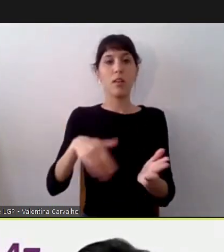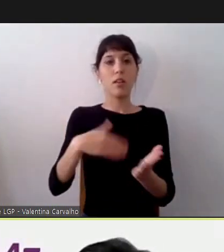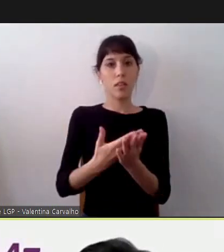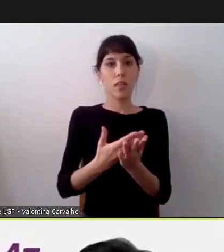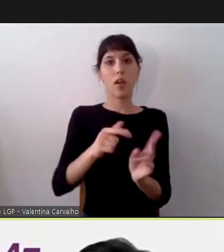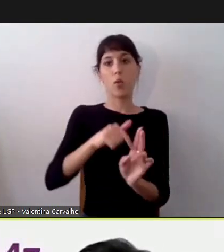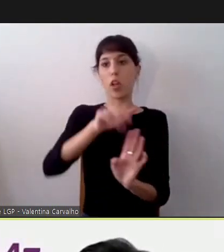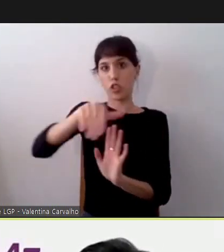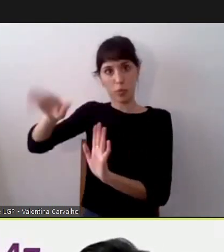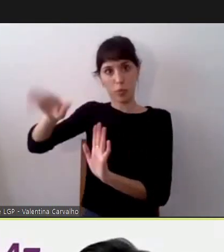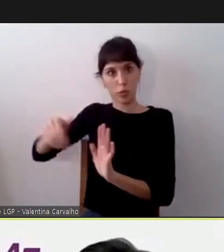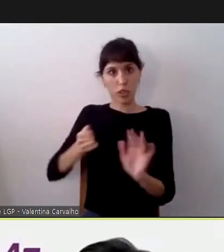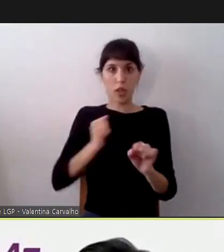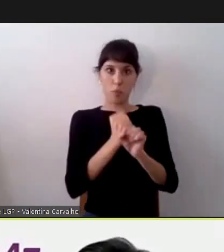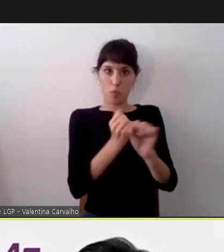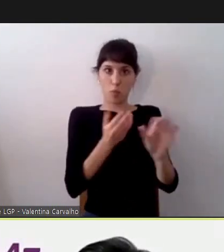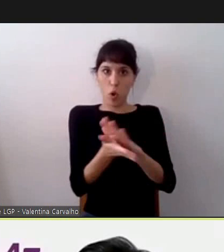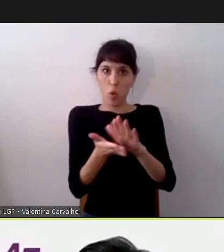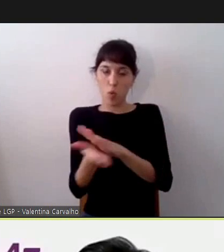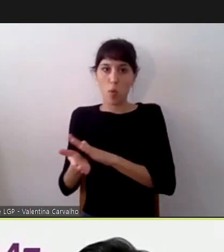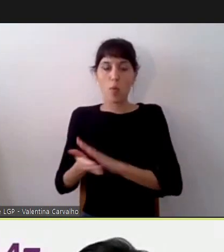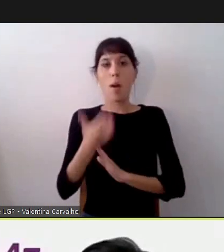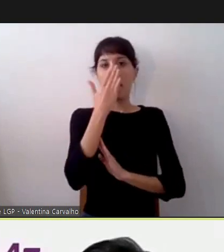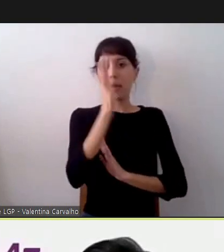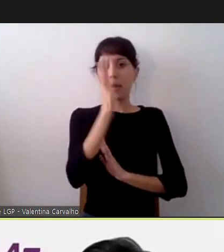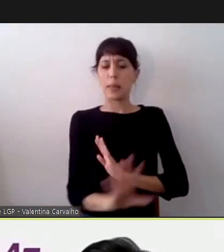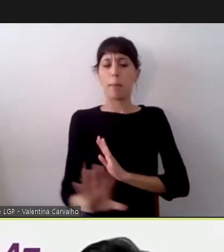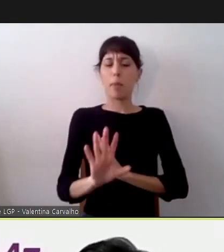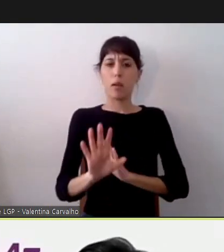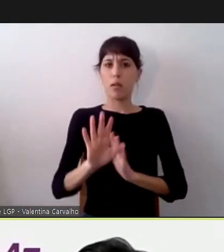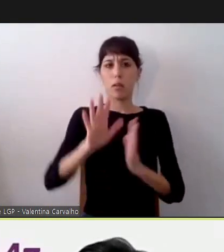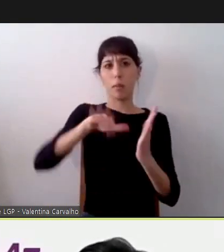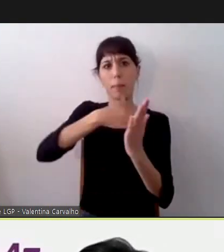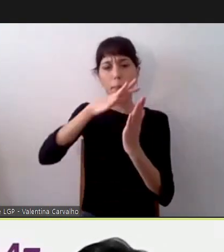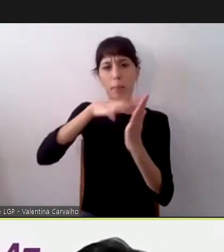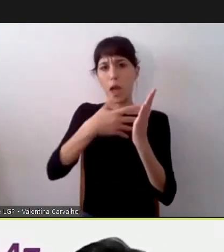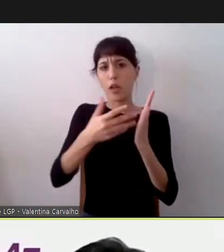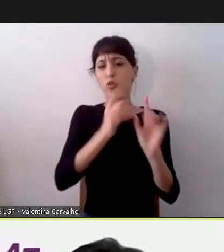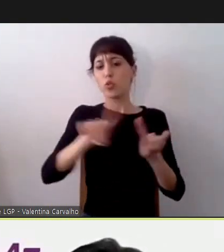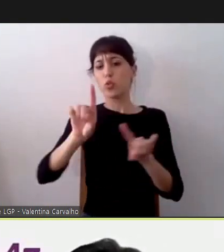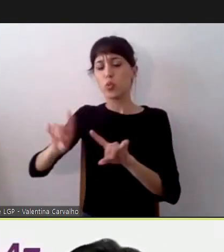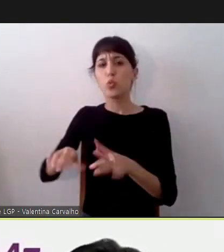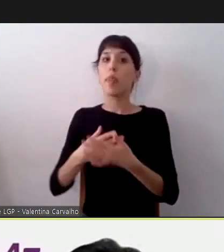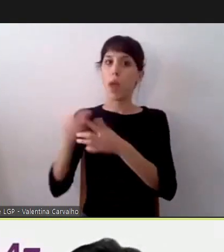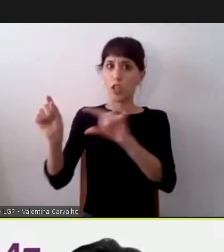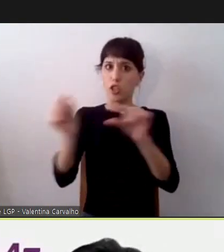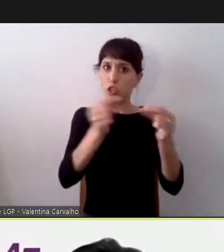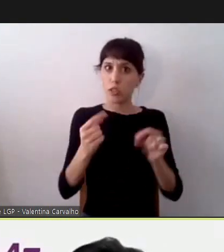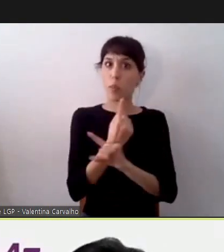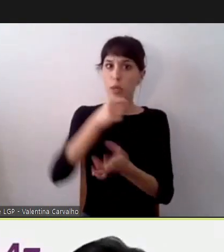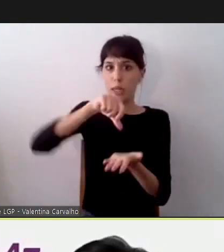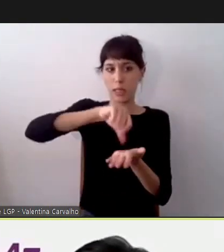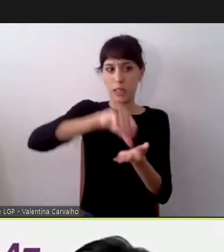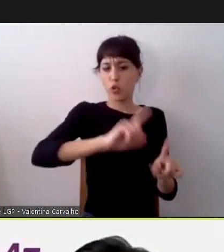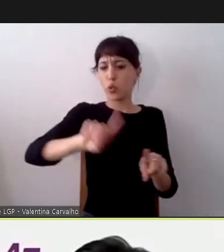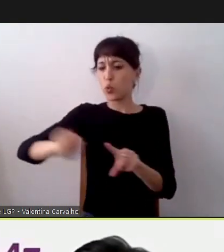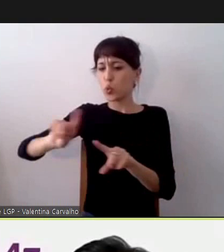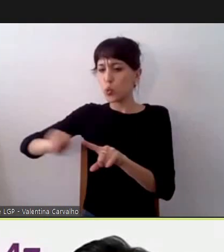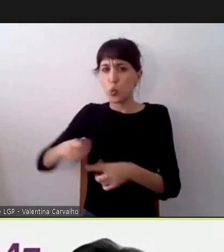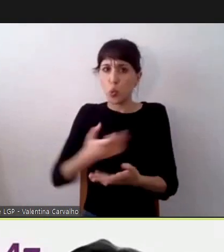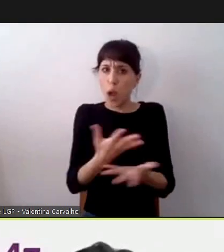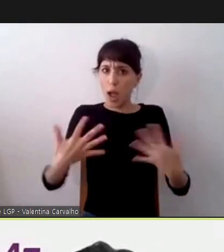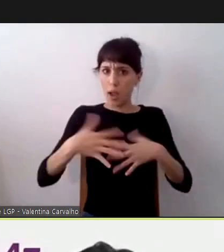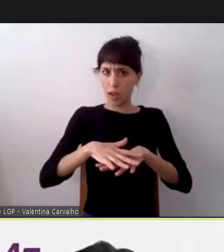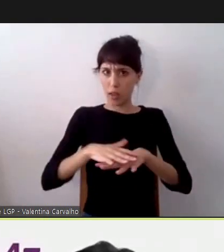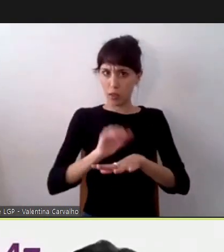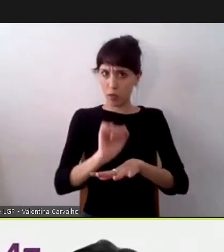aqui muitos planos de discussão, quer no respeito à articulação entre os centros Qualifica AP e os centros da rede ANQEP,